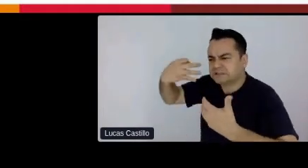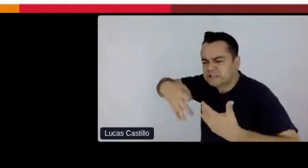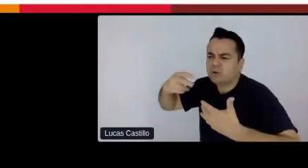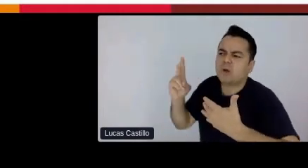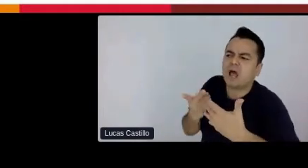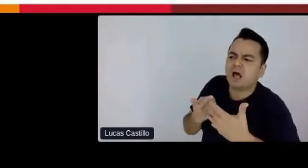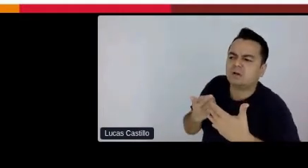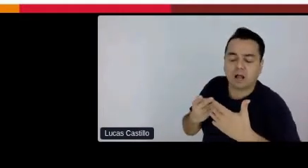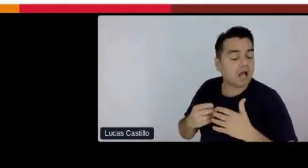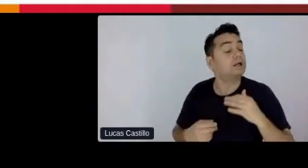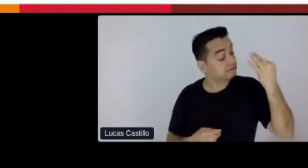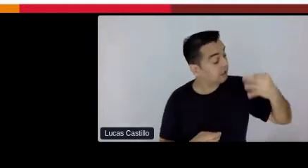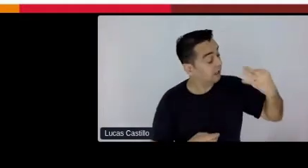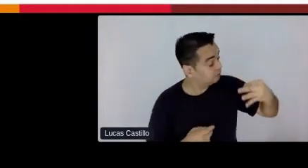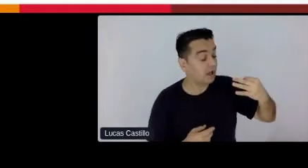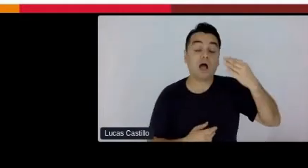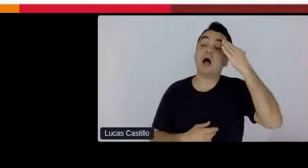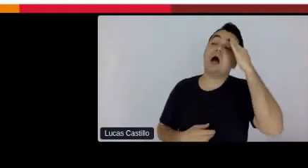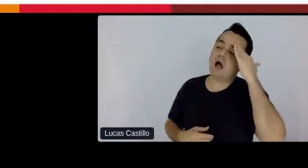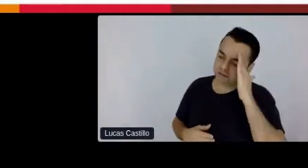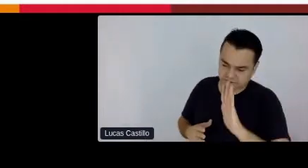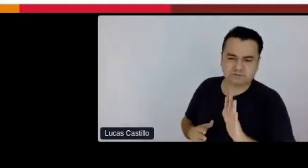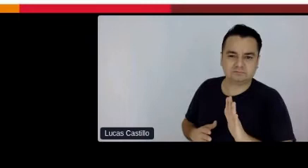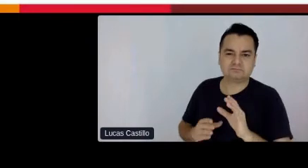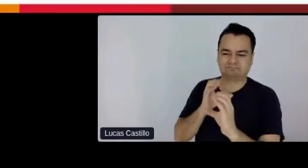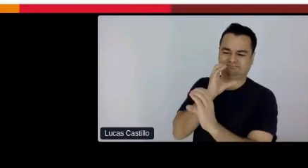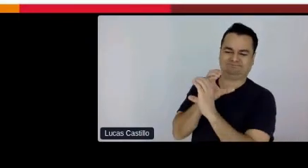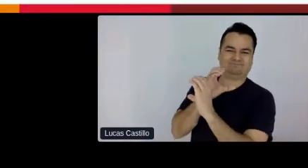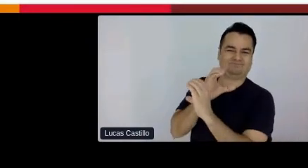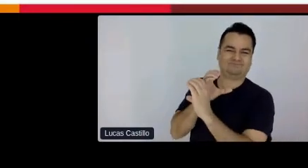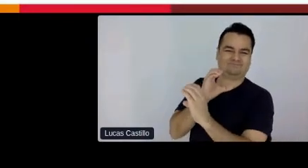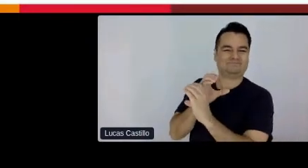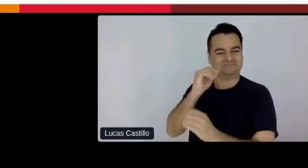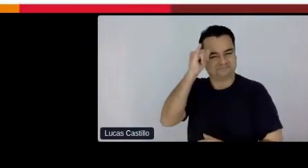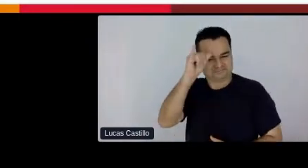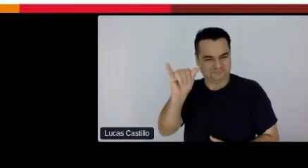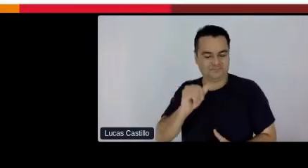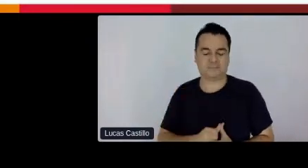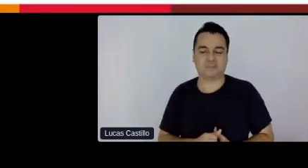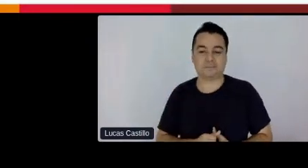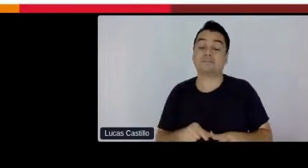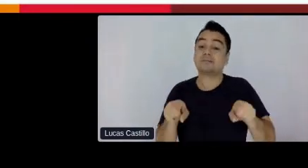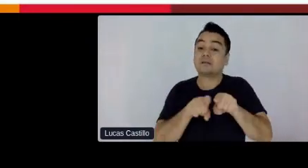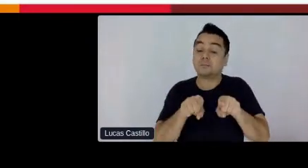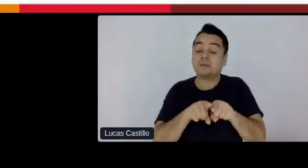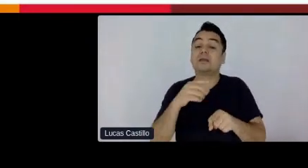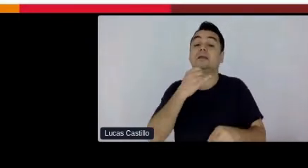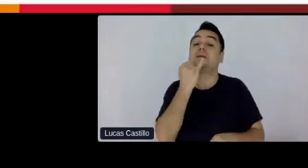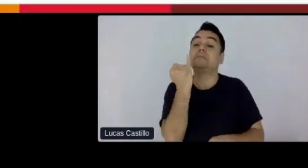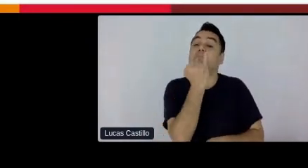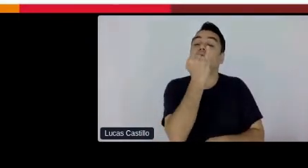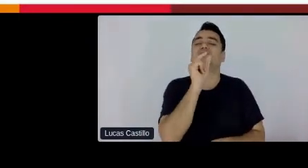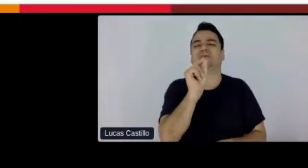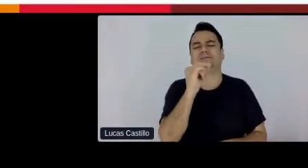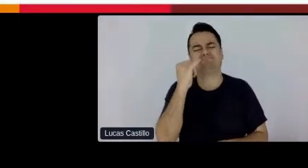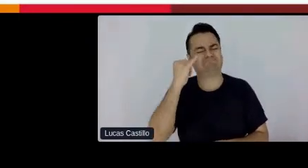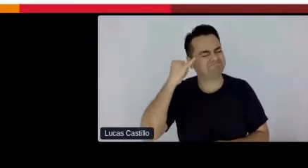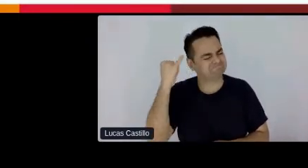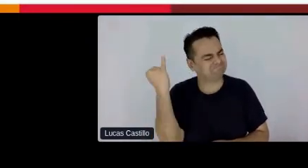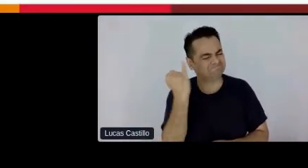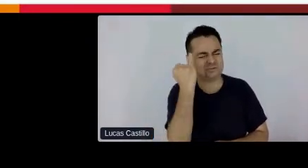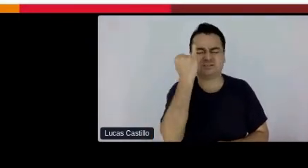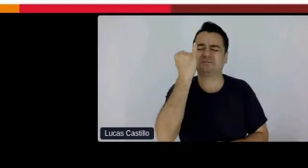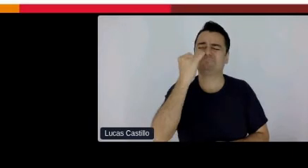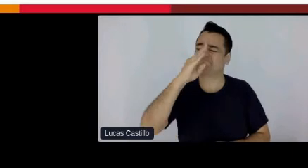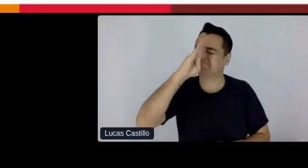tipo de mal entendido. E por último, um ponto que não é menos importante, que é tenha empatia. Eu acho que é a dica mais importante,